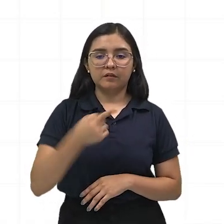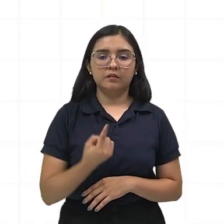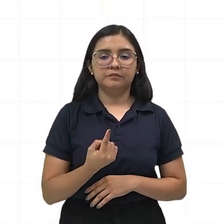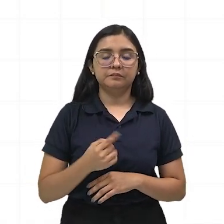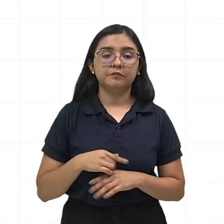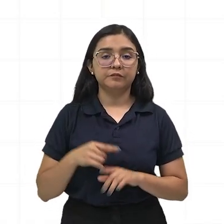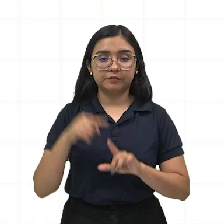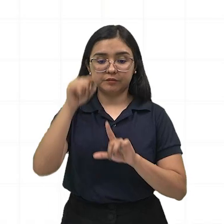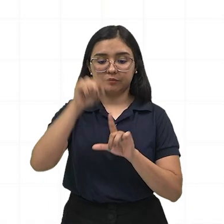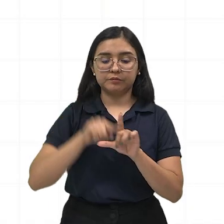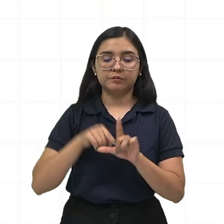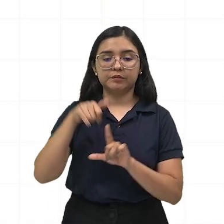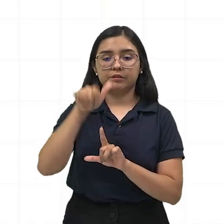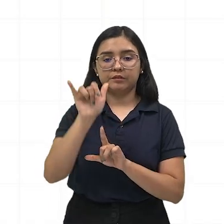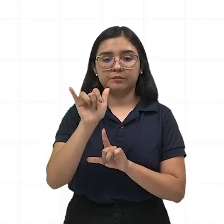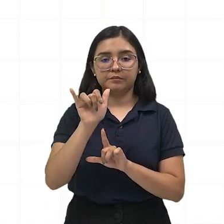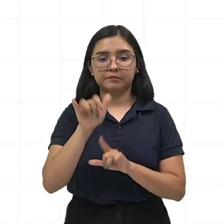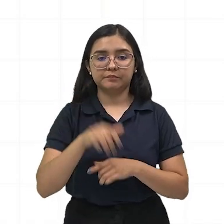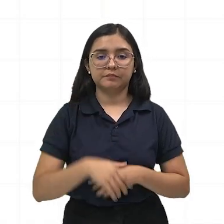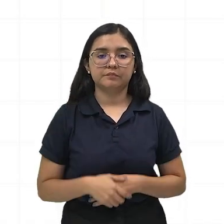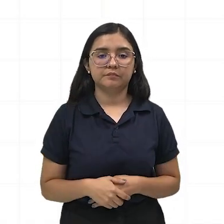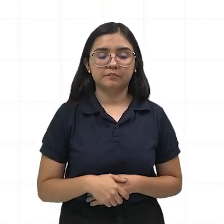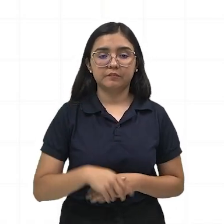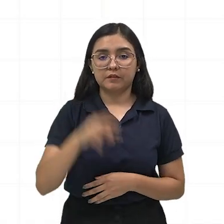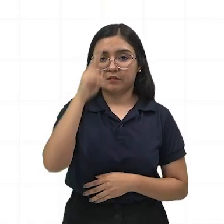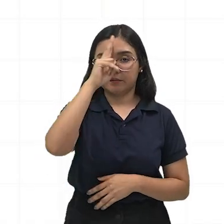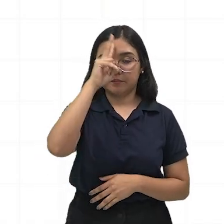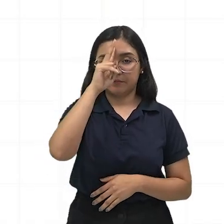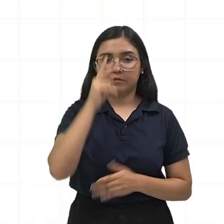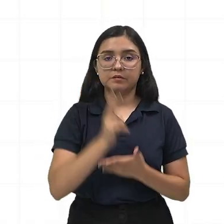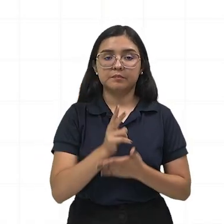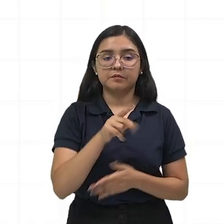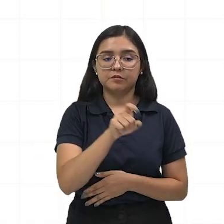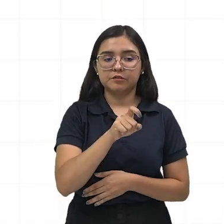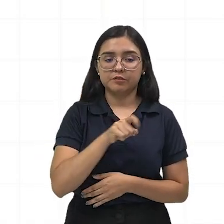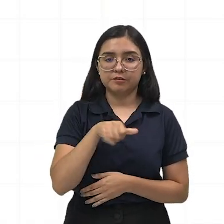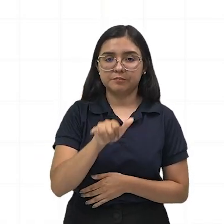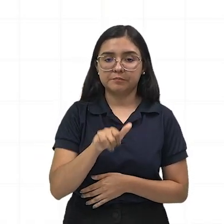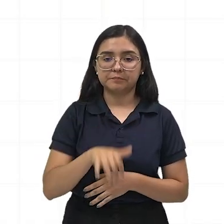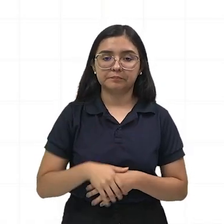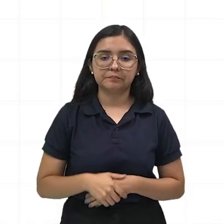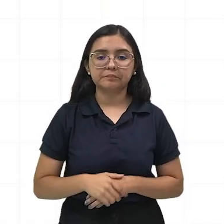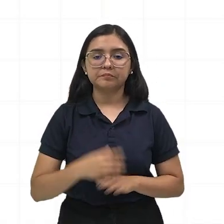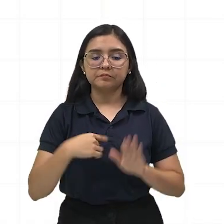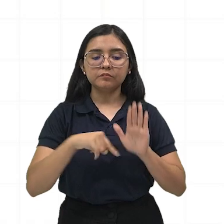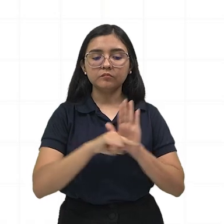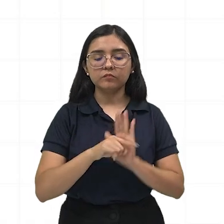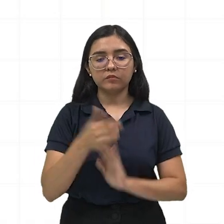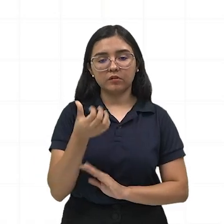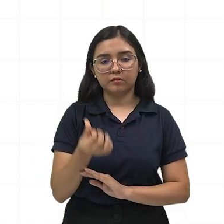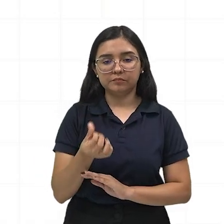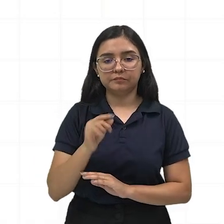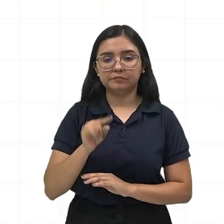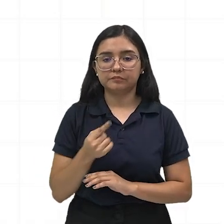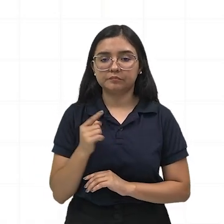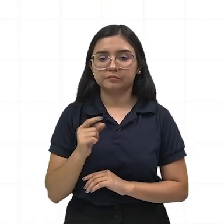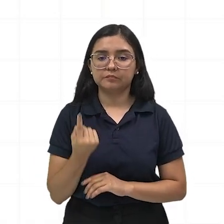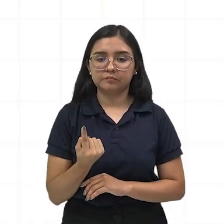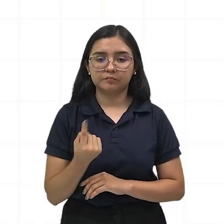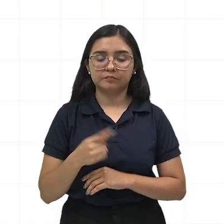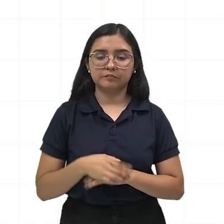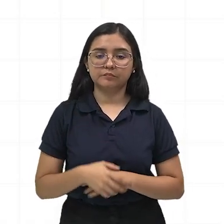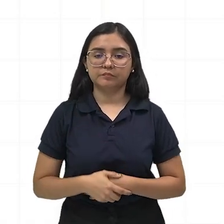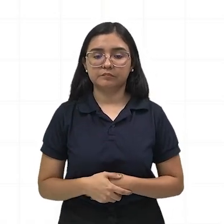o Y, lembrando que a coordenada é X, Y, -6 e